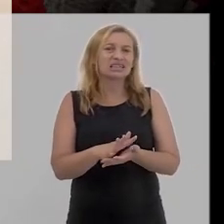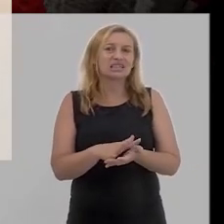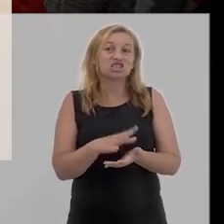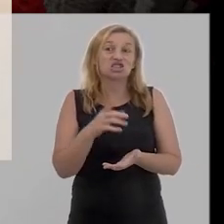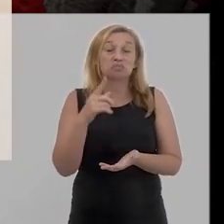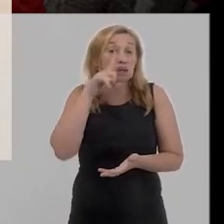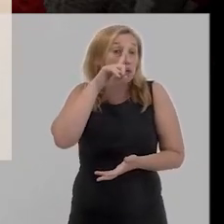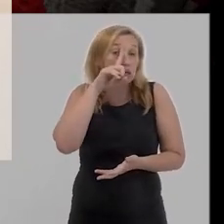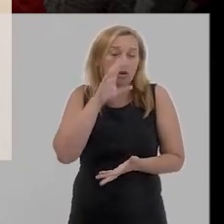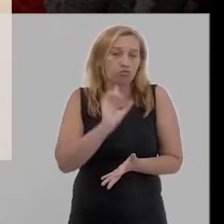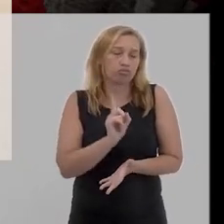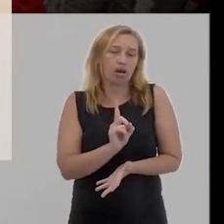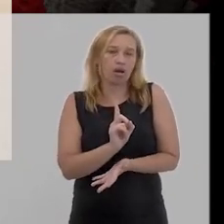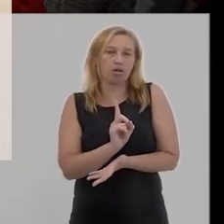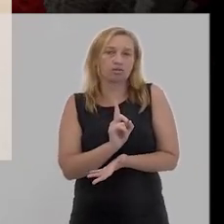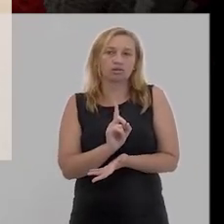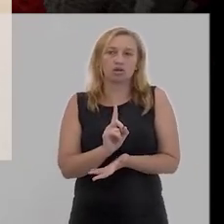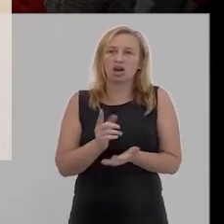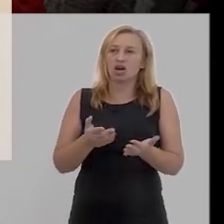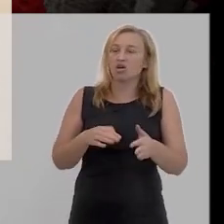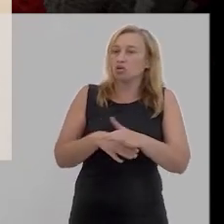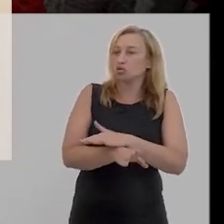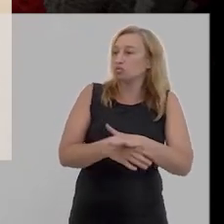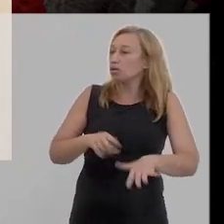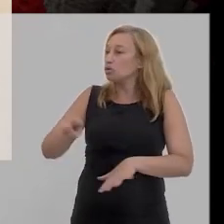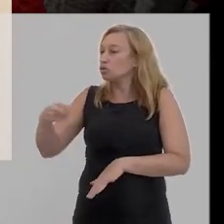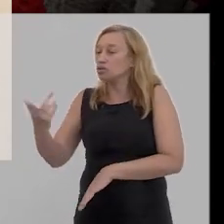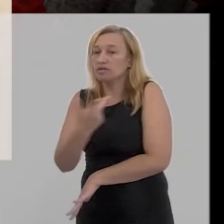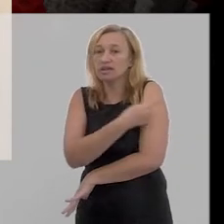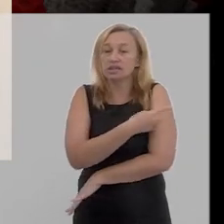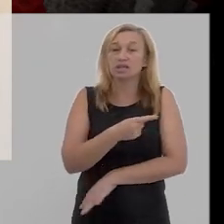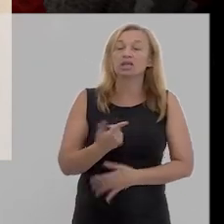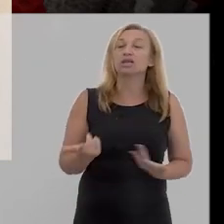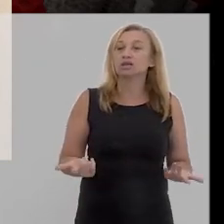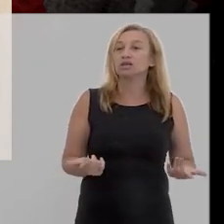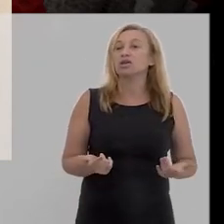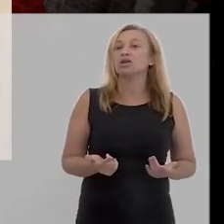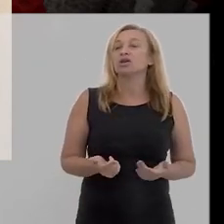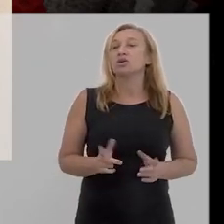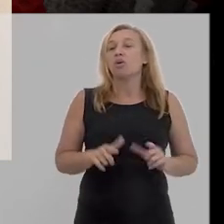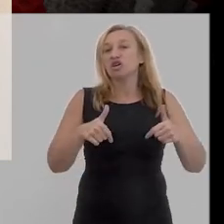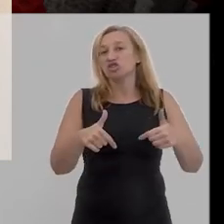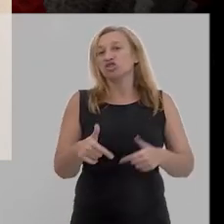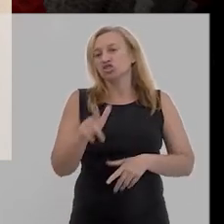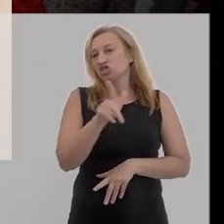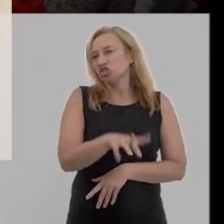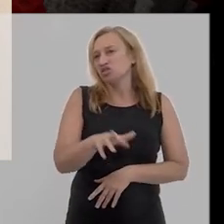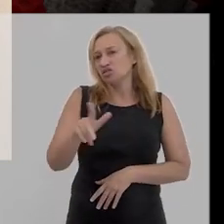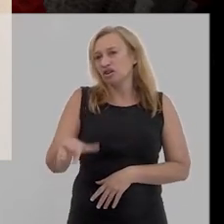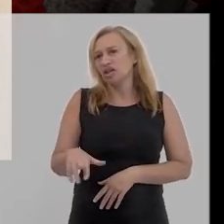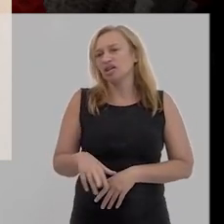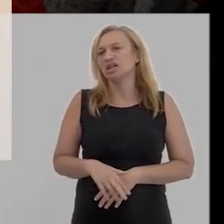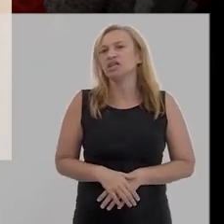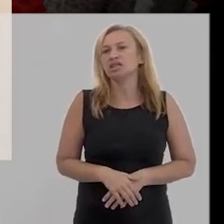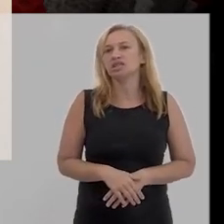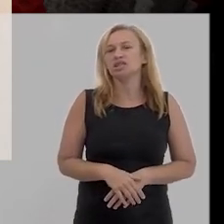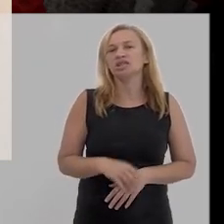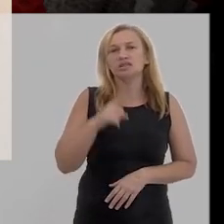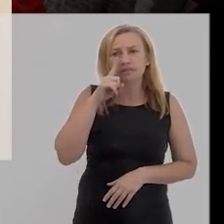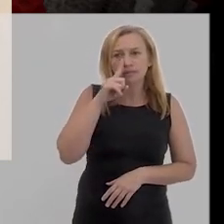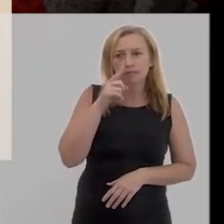esteja acostumado com as demais vacinas do calendário. Os eventos adversos mais graves